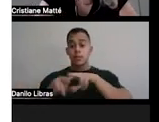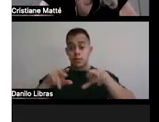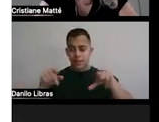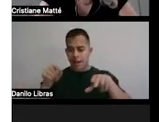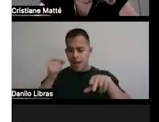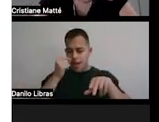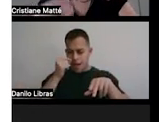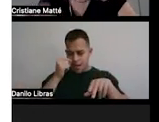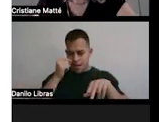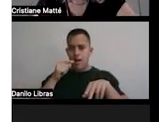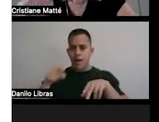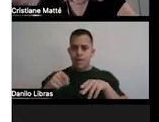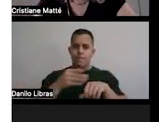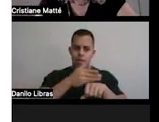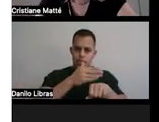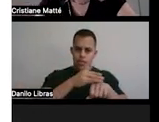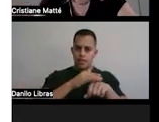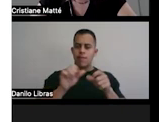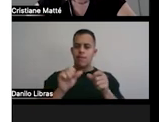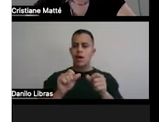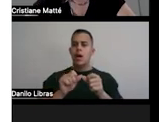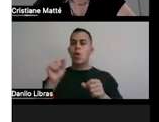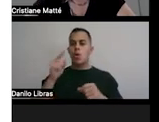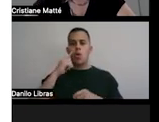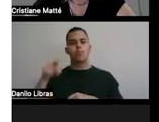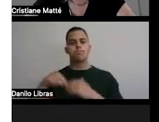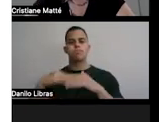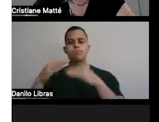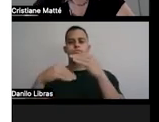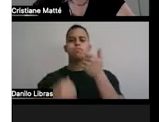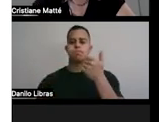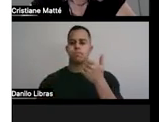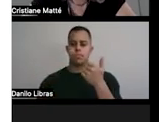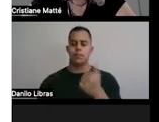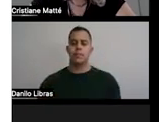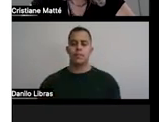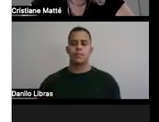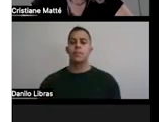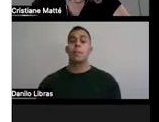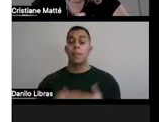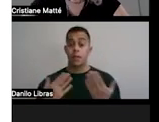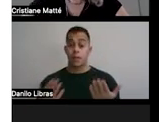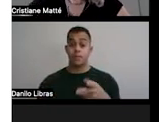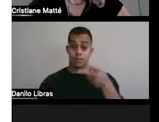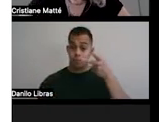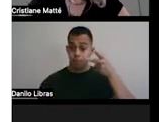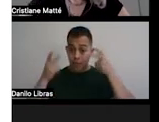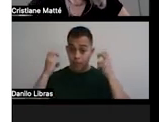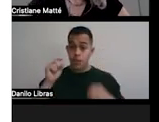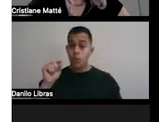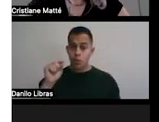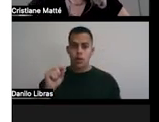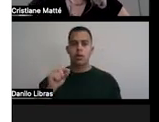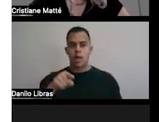fizeram exercício de desempenhar bem nesses diferentes testes. Então, vocês vejam que, efetivamente, o